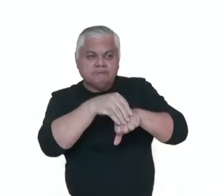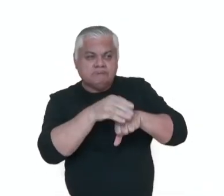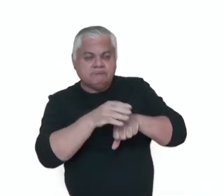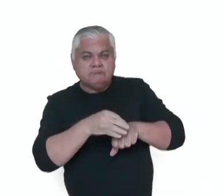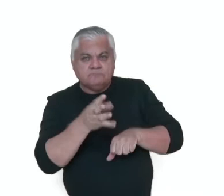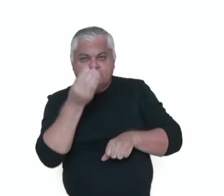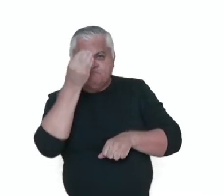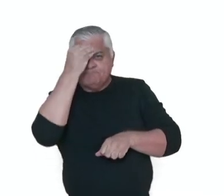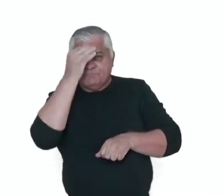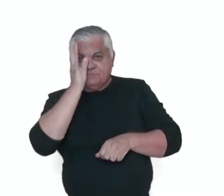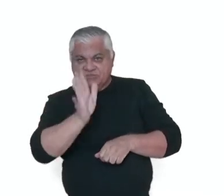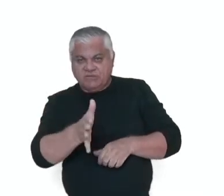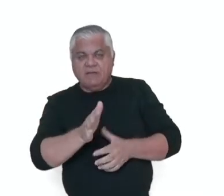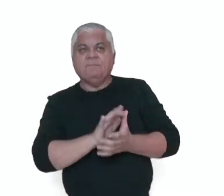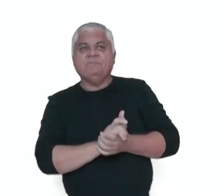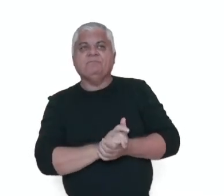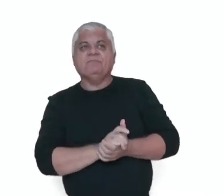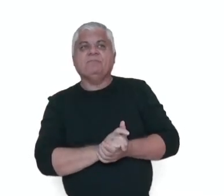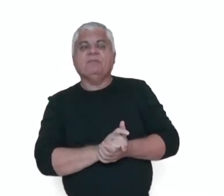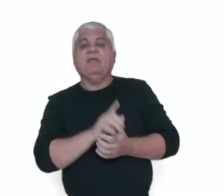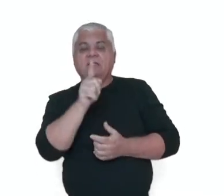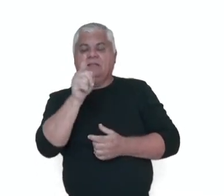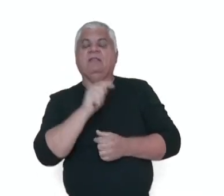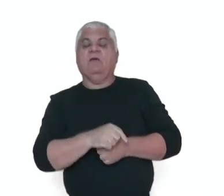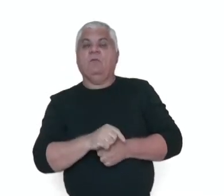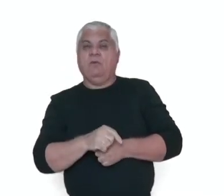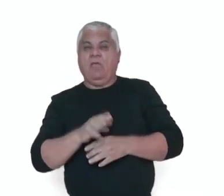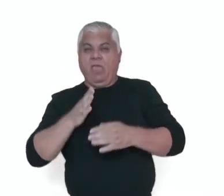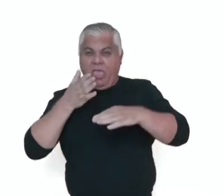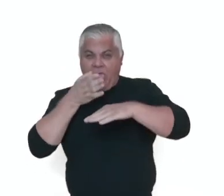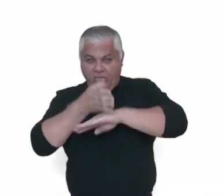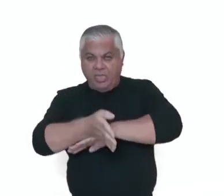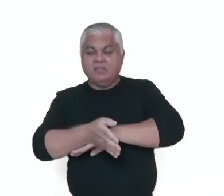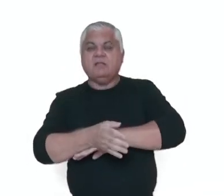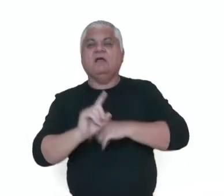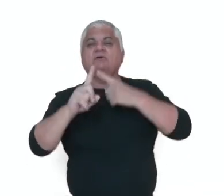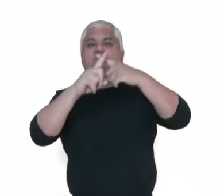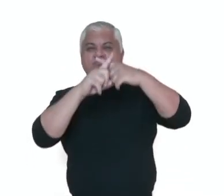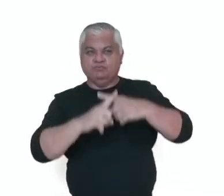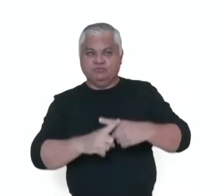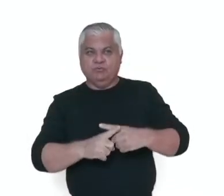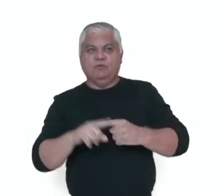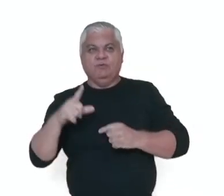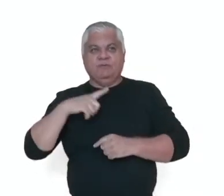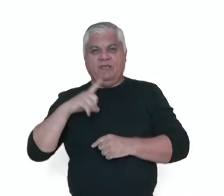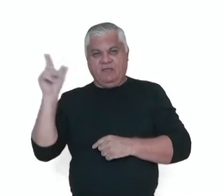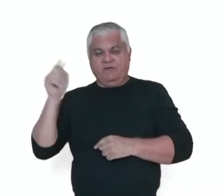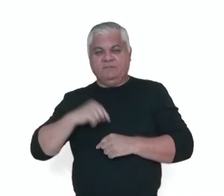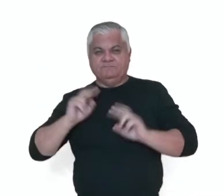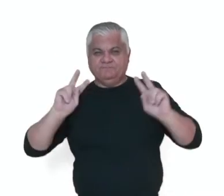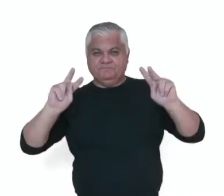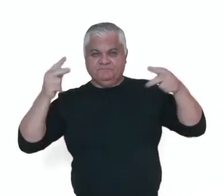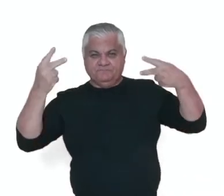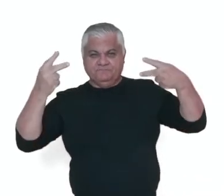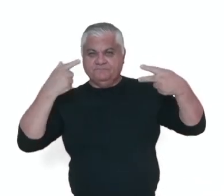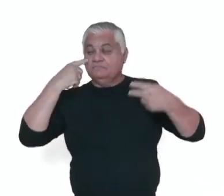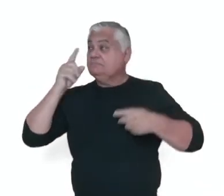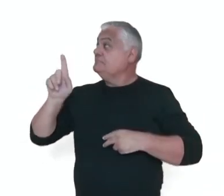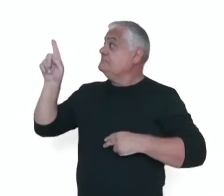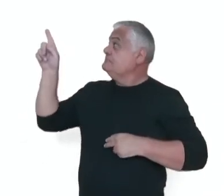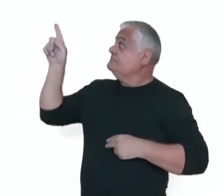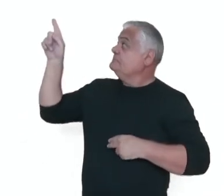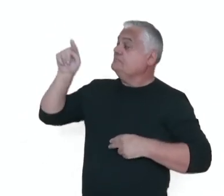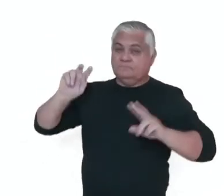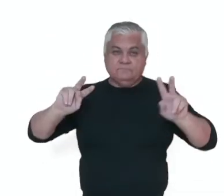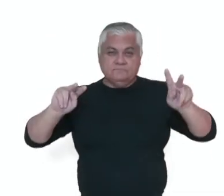é a classificação das ginásticas. Acesse esse jogo e divirta-se. Então eu deixo para vocês aqui um link, gente, dessa